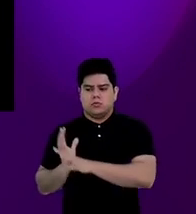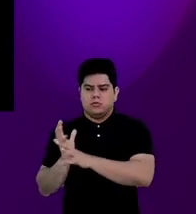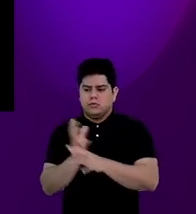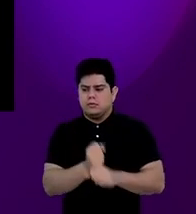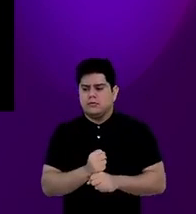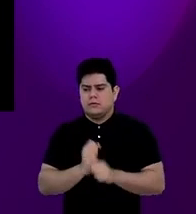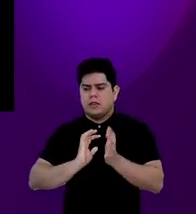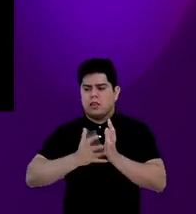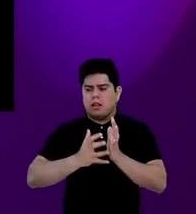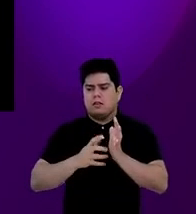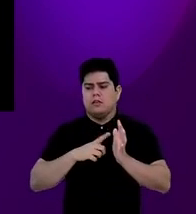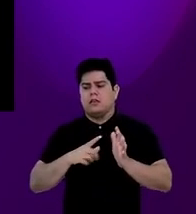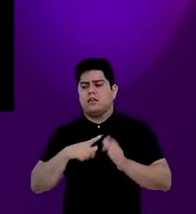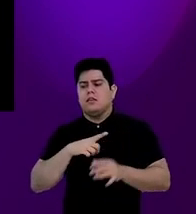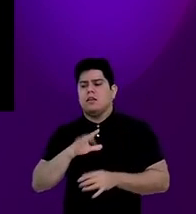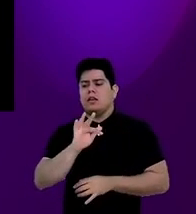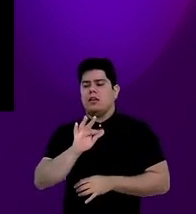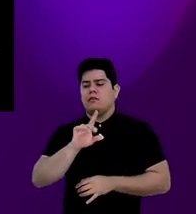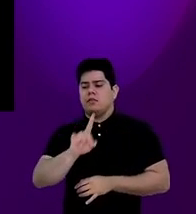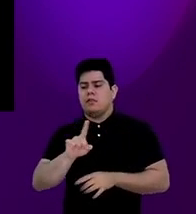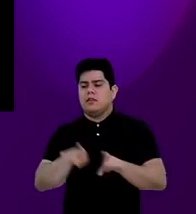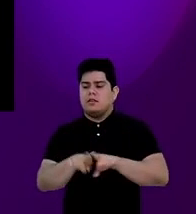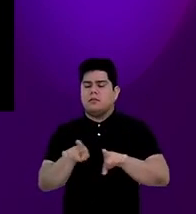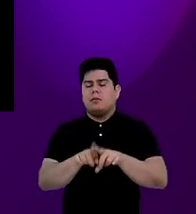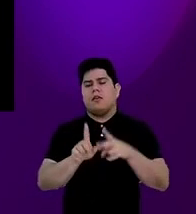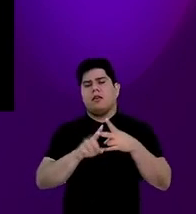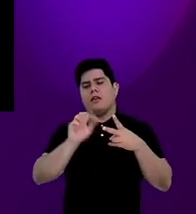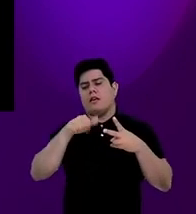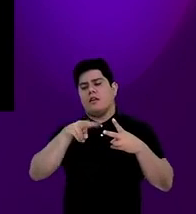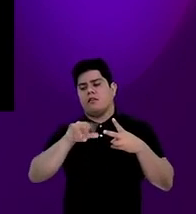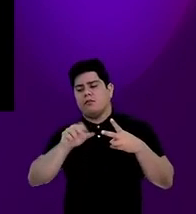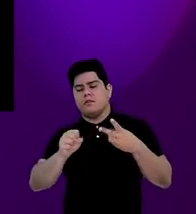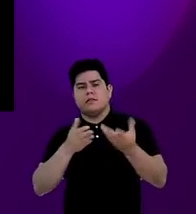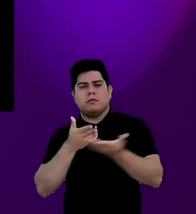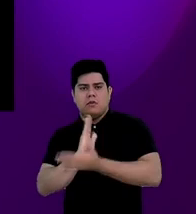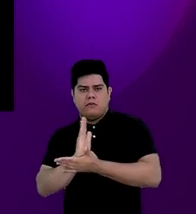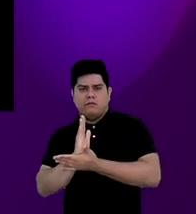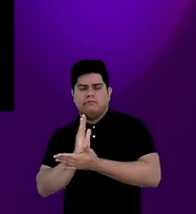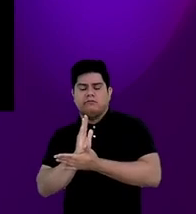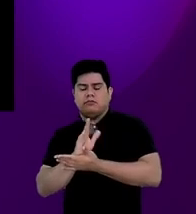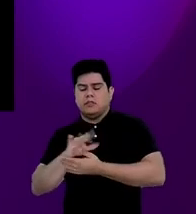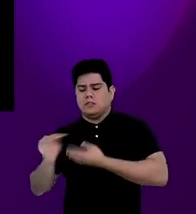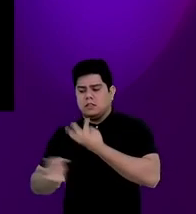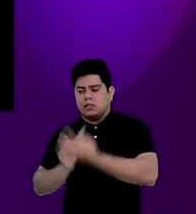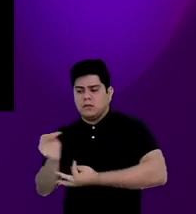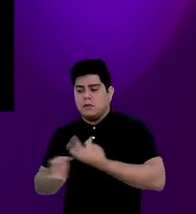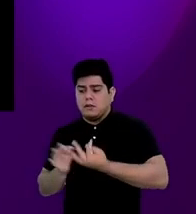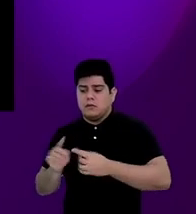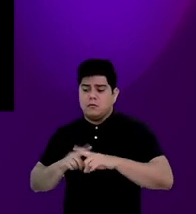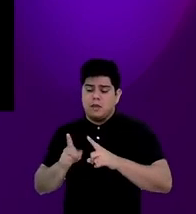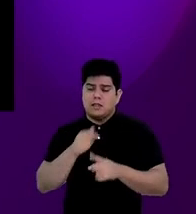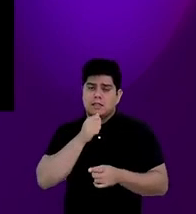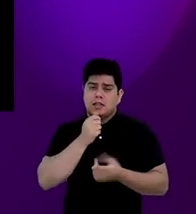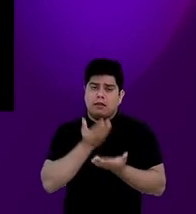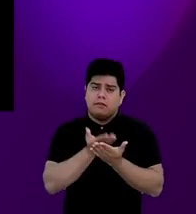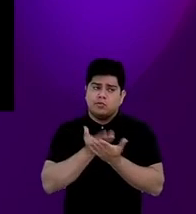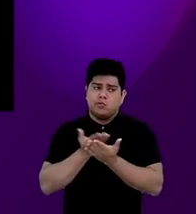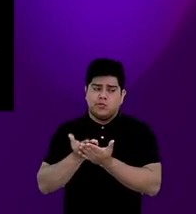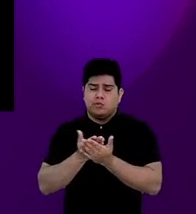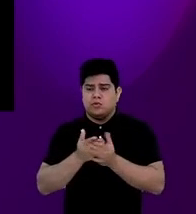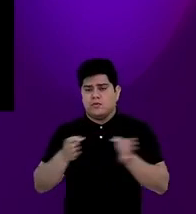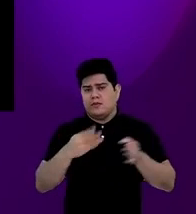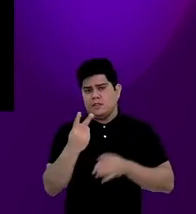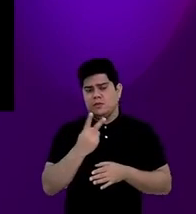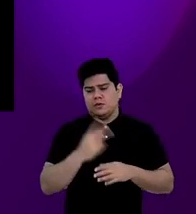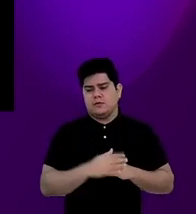motivou tanto o FDA quanto a Anvisa aqui no Brasil a aprovar esses tratamentos, ainda que com estudos de fase 2. Aqui estão as curvas,